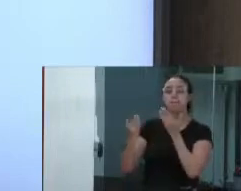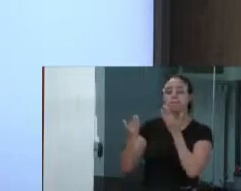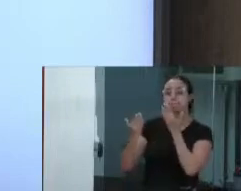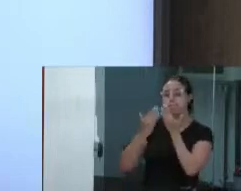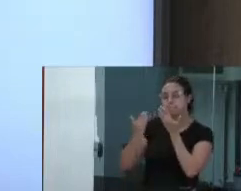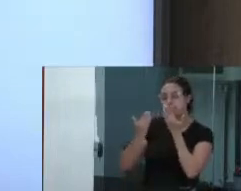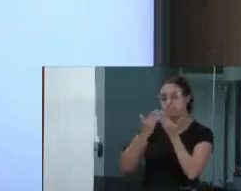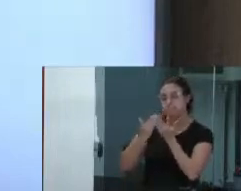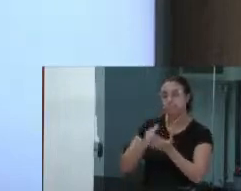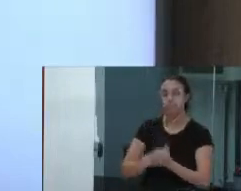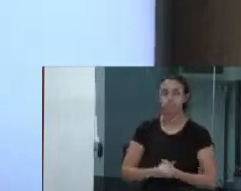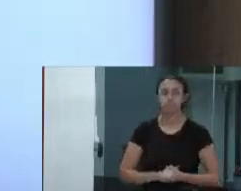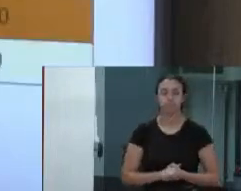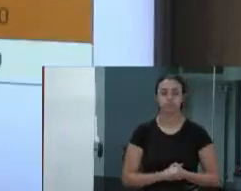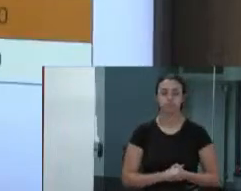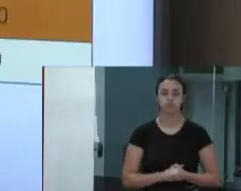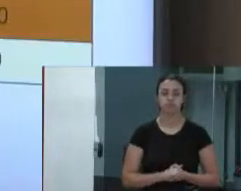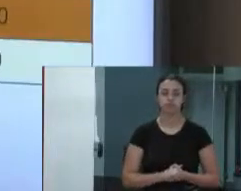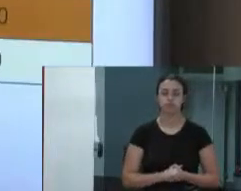psicólogo.